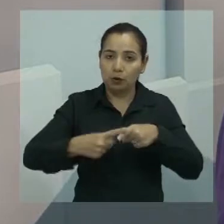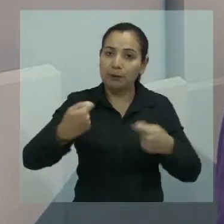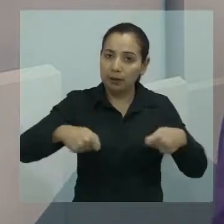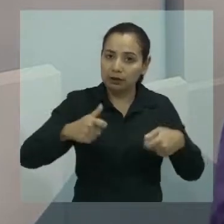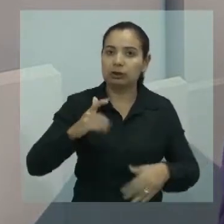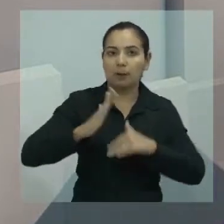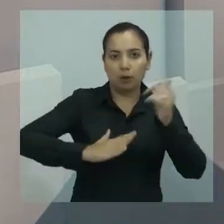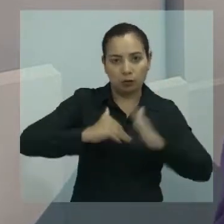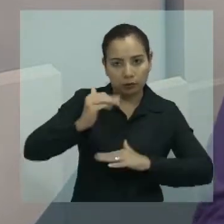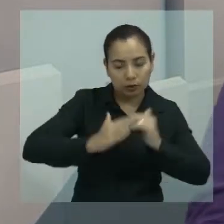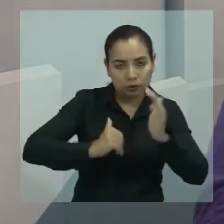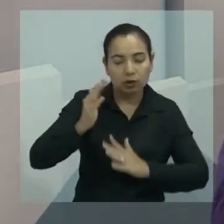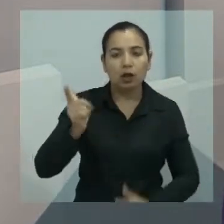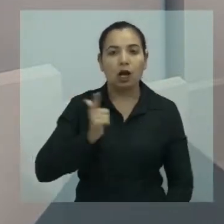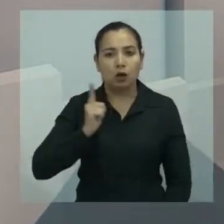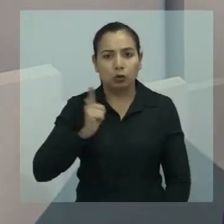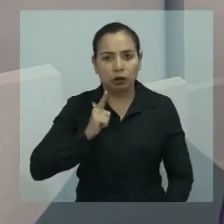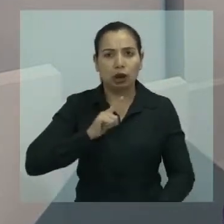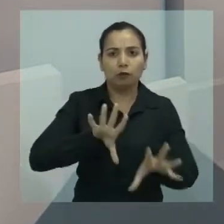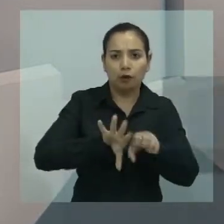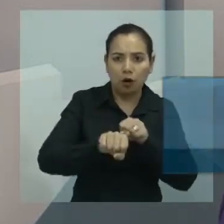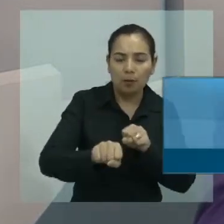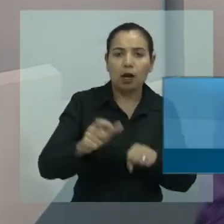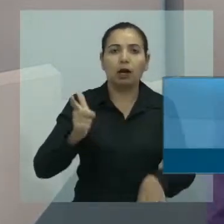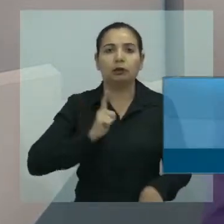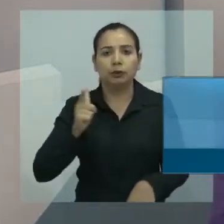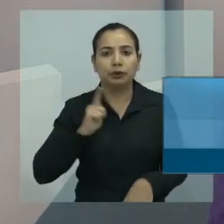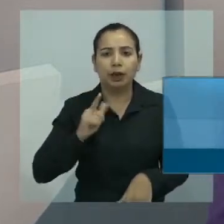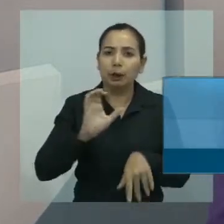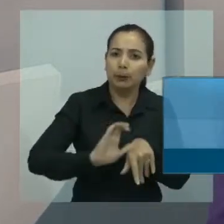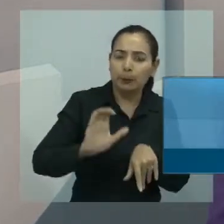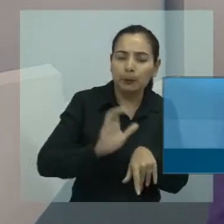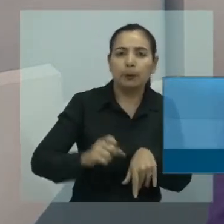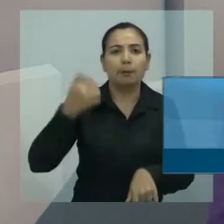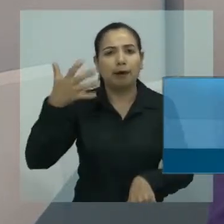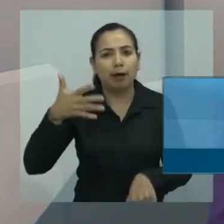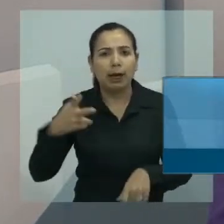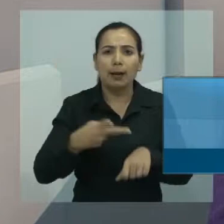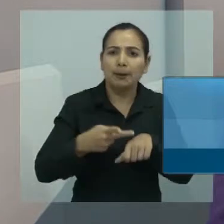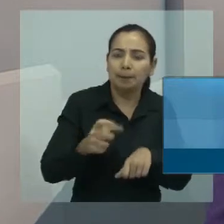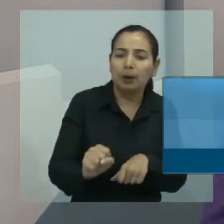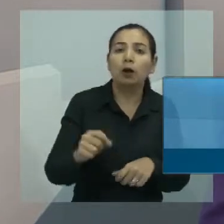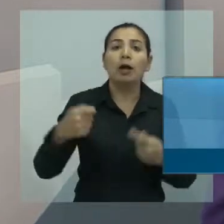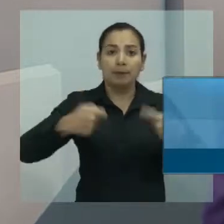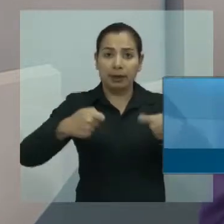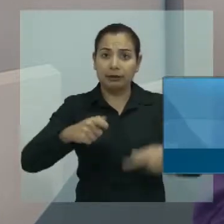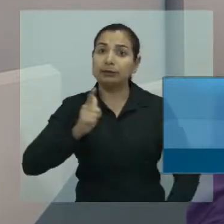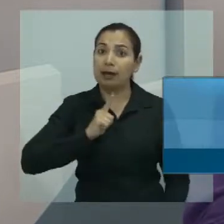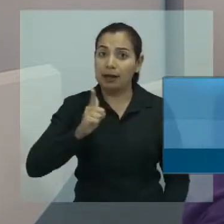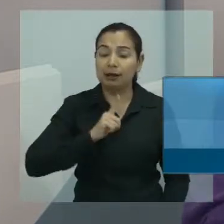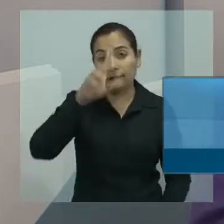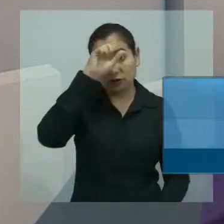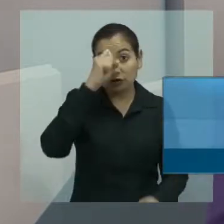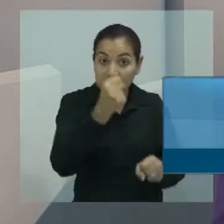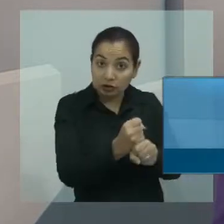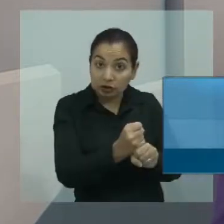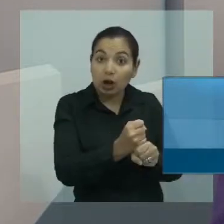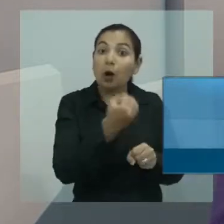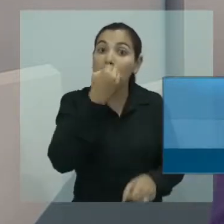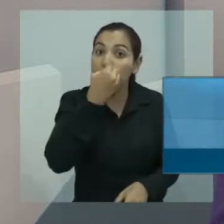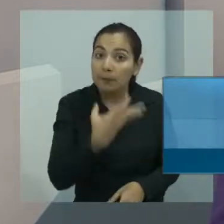processo complexo, né? Então você precisa ter profissionais formados, bem formados, com formação continuada ali